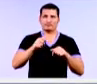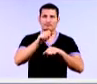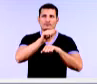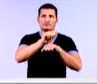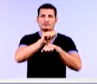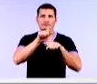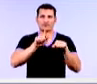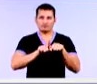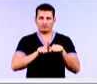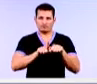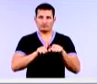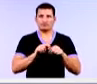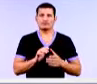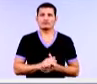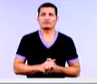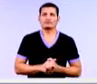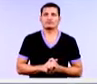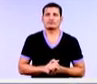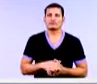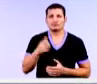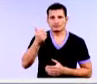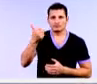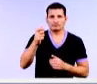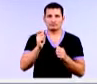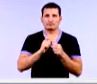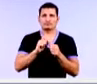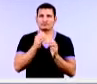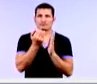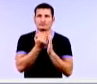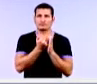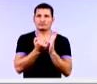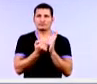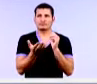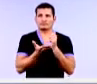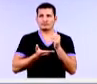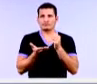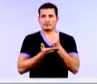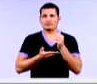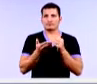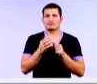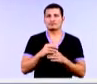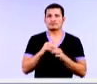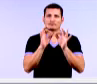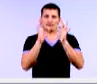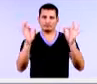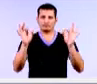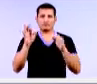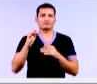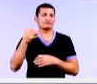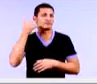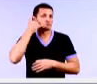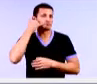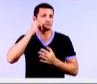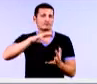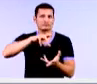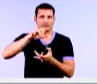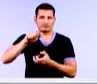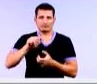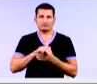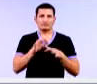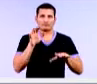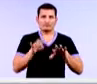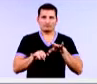Certo? Primeiro eu vou fazer um programinha básico, um programa que escreve a frase Olá Mundo. Então vou digitar aqui,